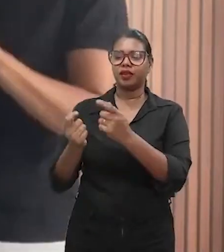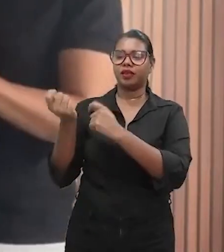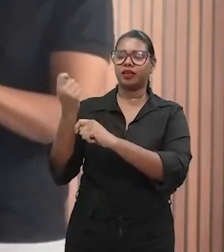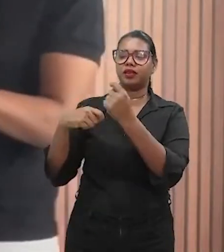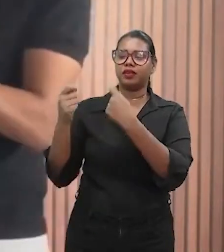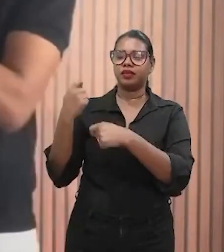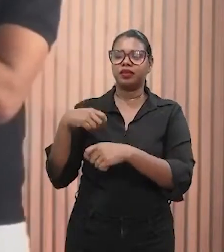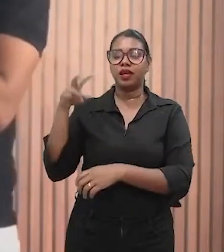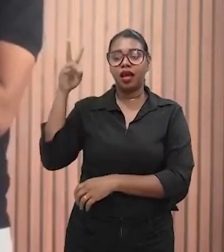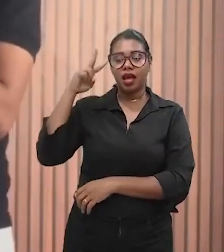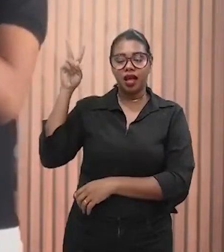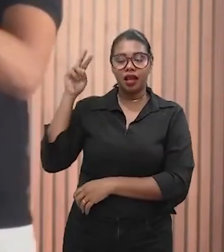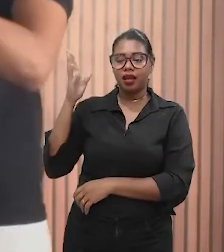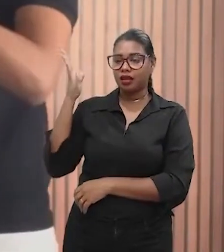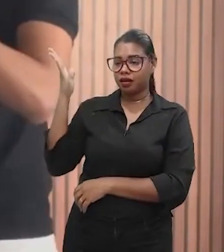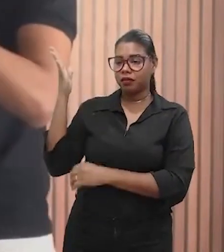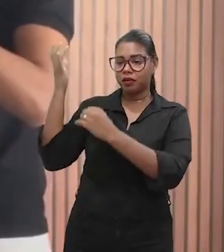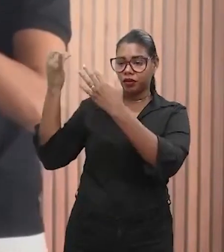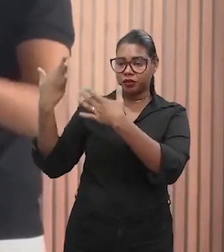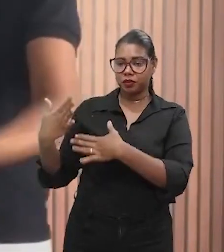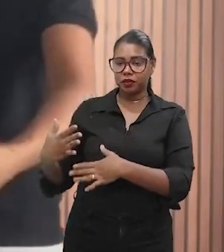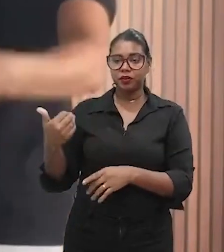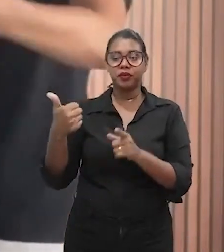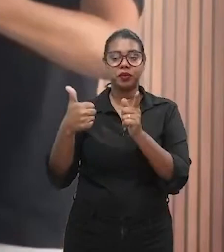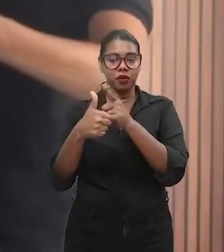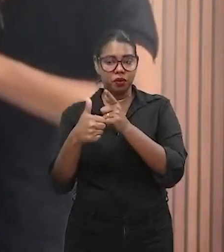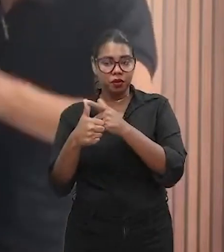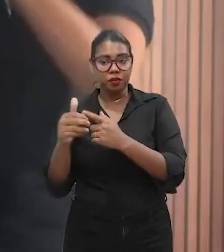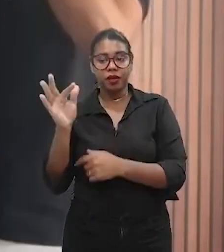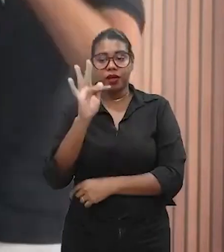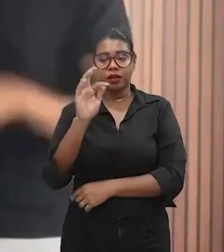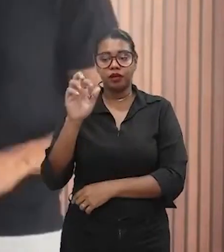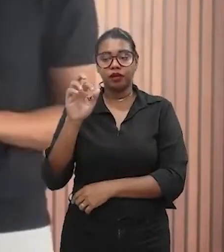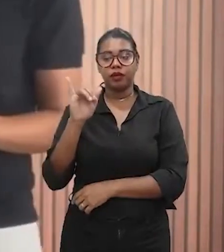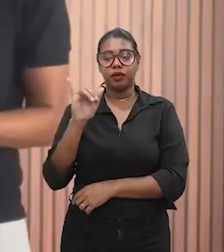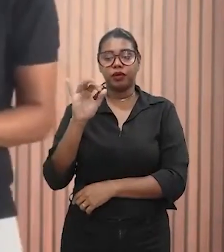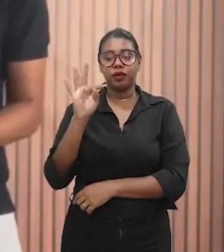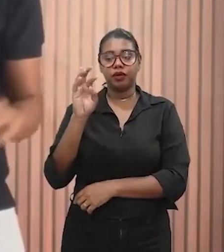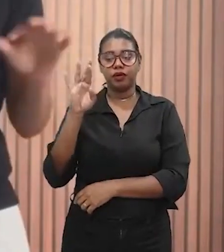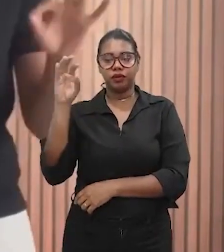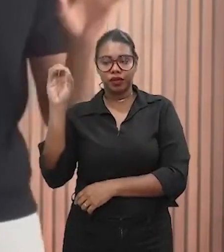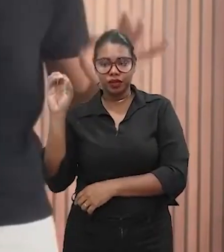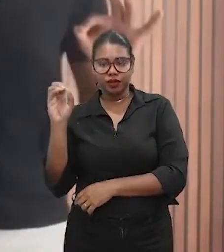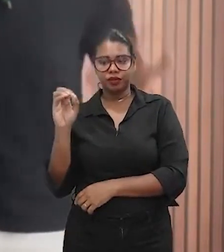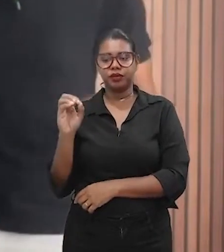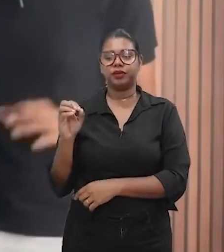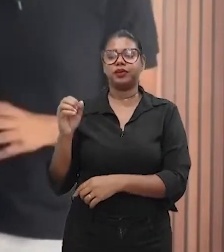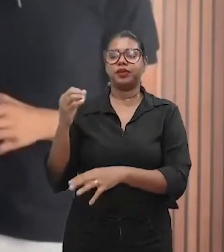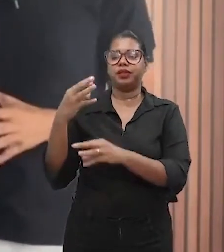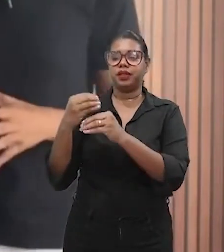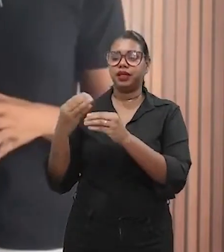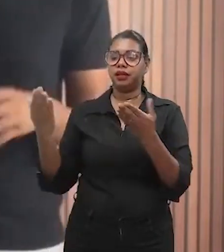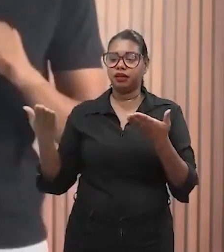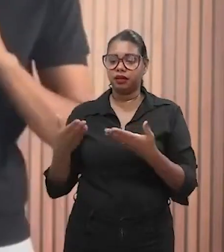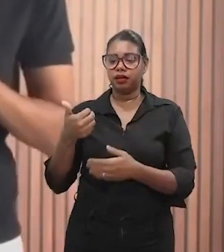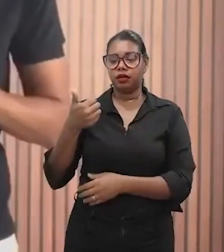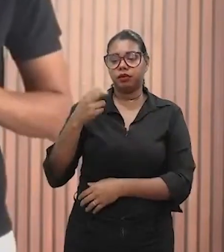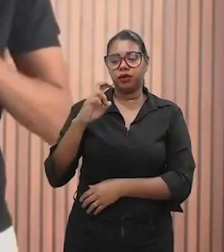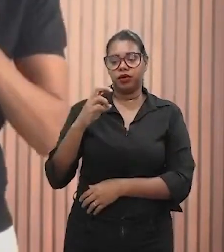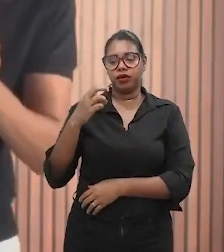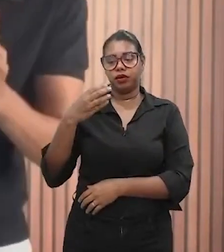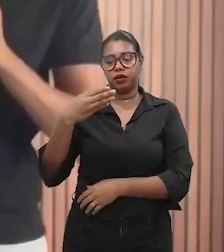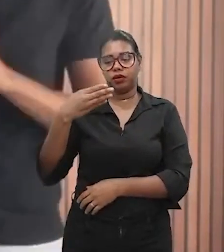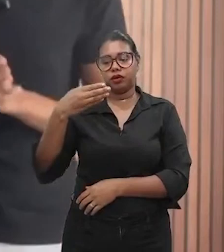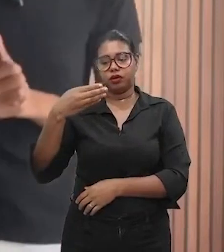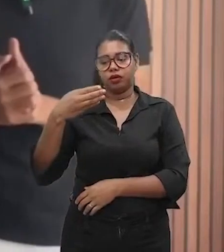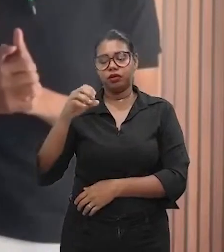administração. Lembra que eu falei que o primeiro foi feitoria, depois capitania? Vamos ter um outro momento agora, no ano de 1548, ali